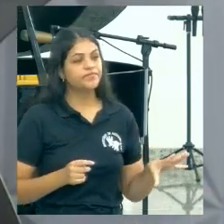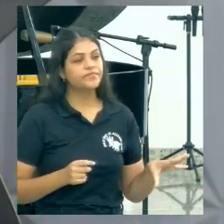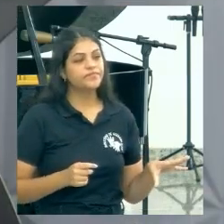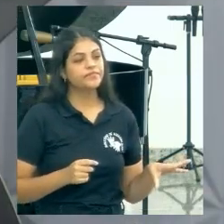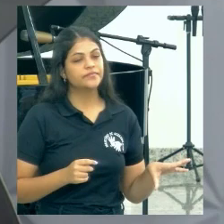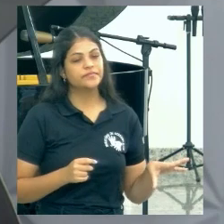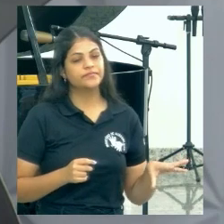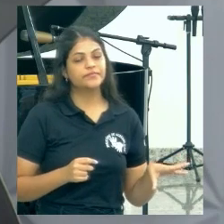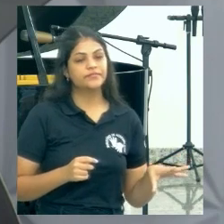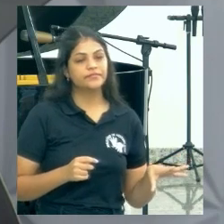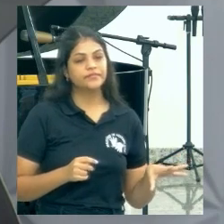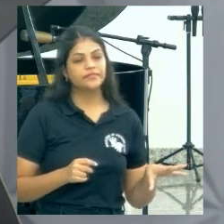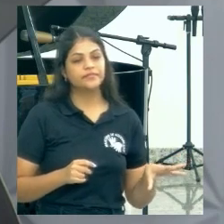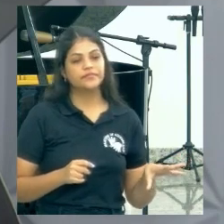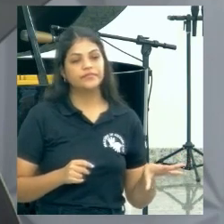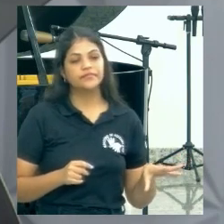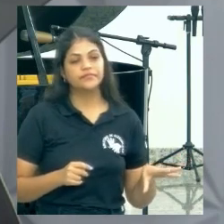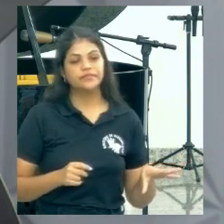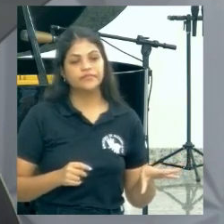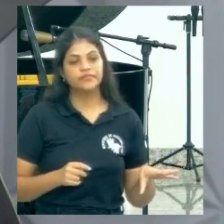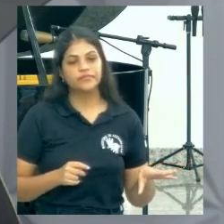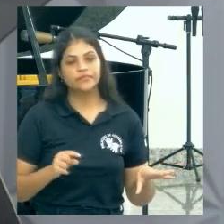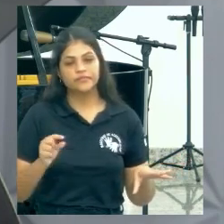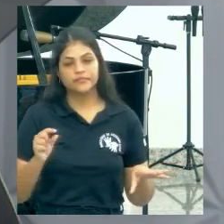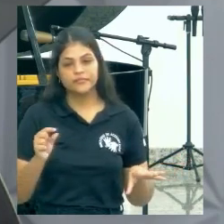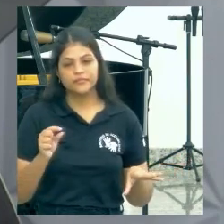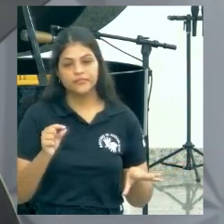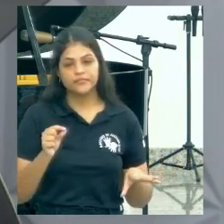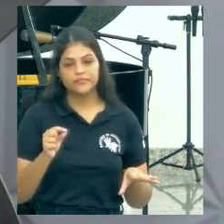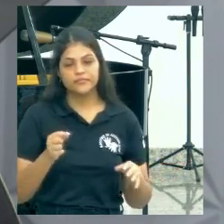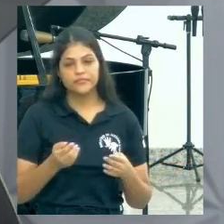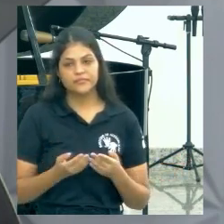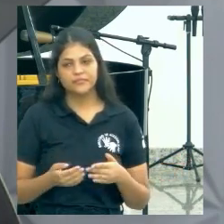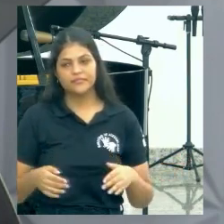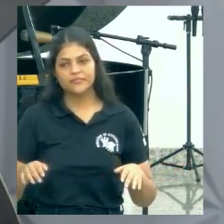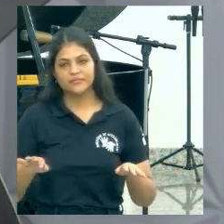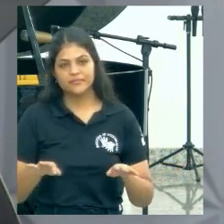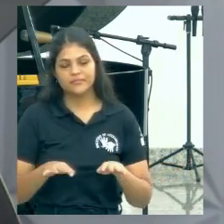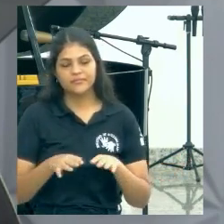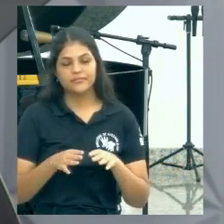a rejeição é como uma pedrinha numa água parada.